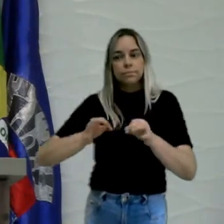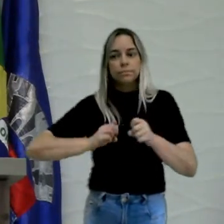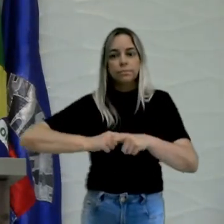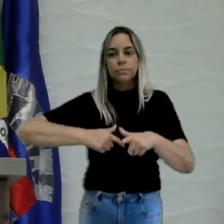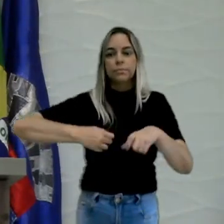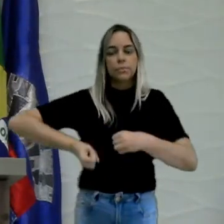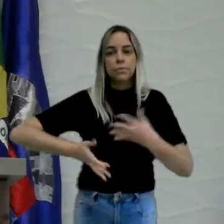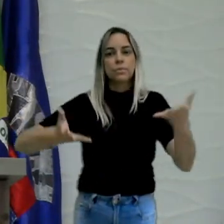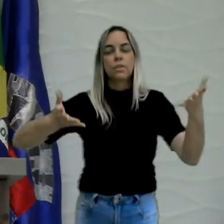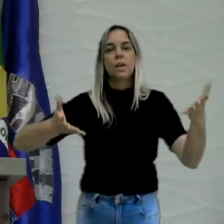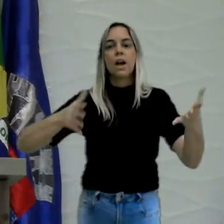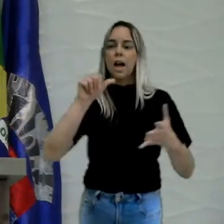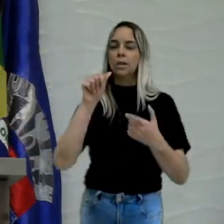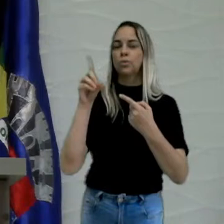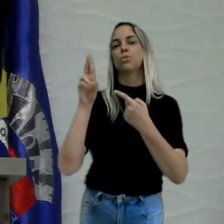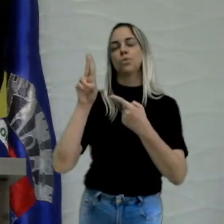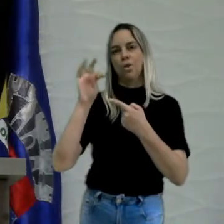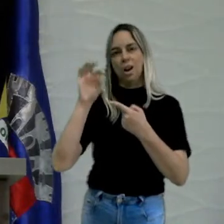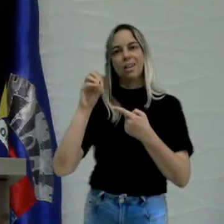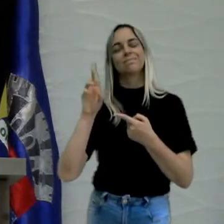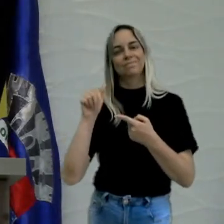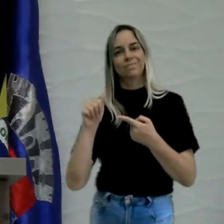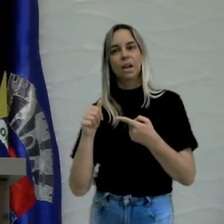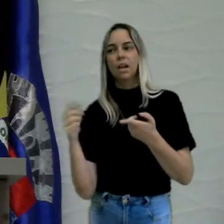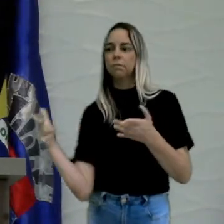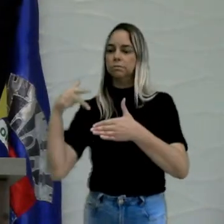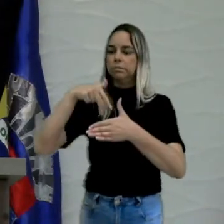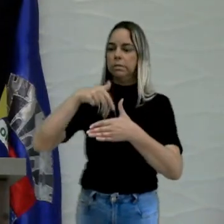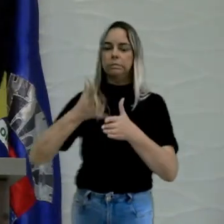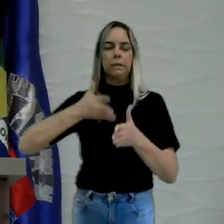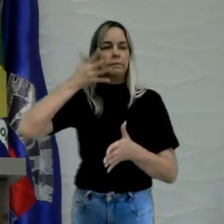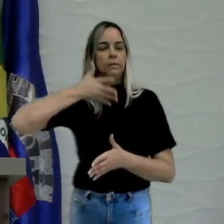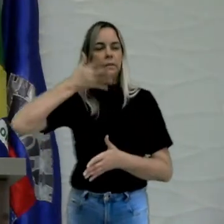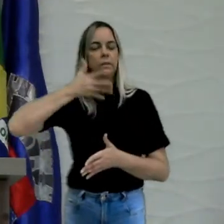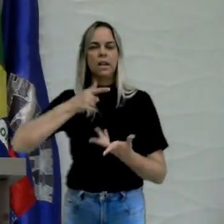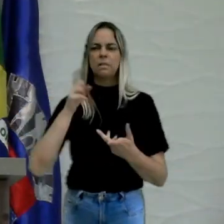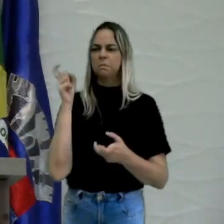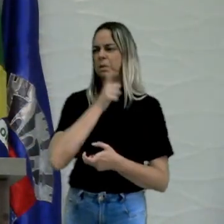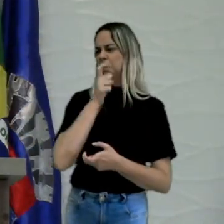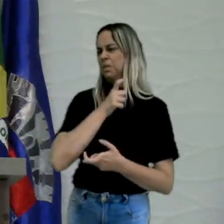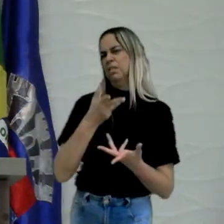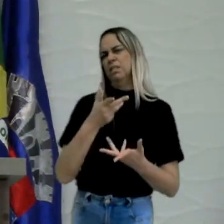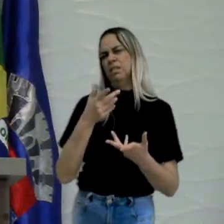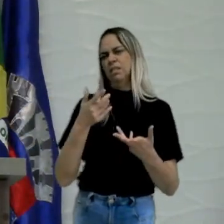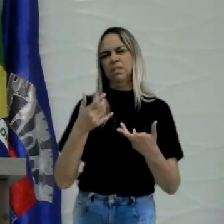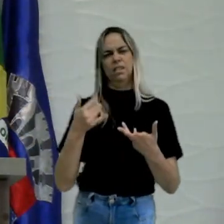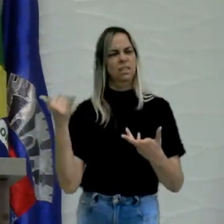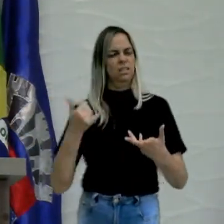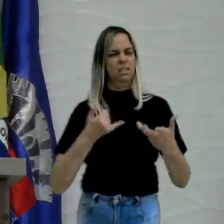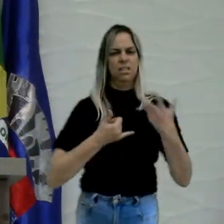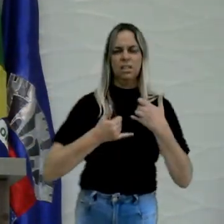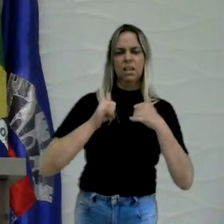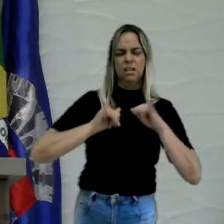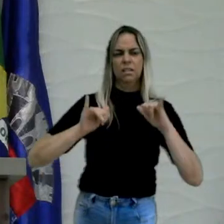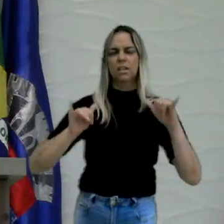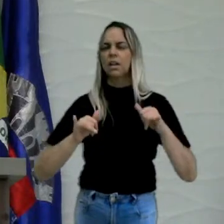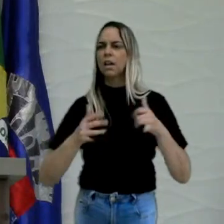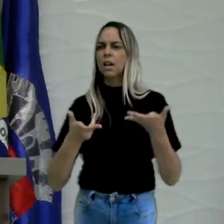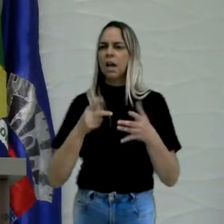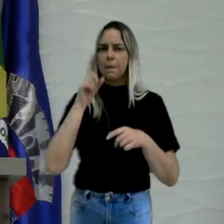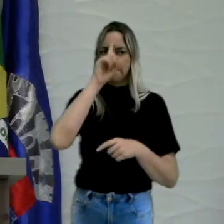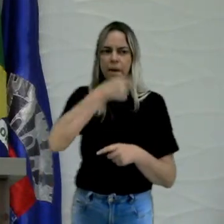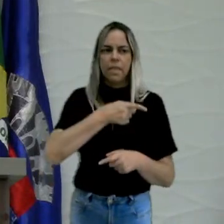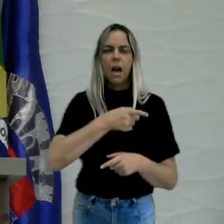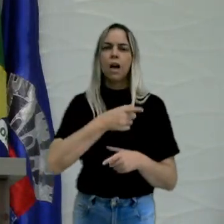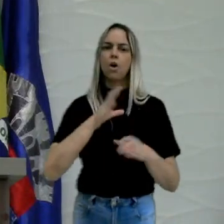lutando. Aí vem um vereador aqui para a tribuna, faltando com a verdade, dizer que dissemos aqui que quem mandava na Compesa